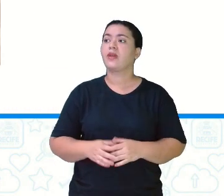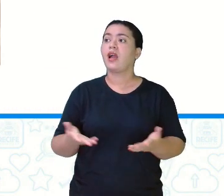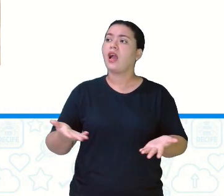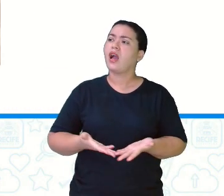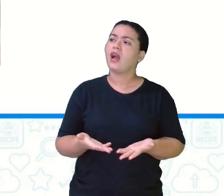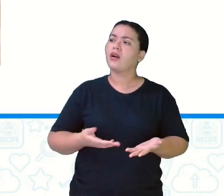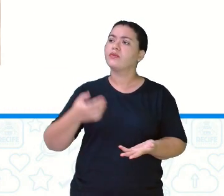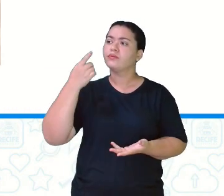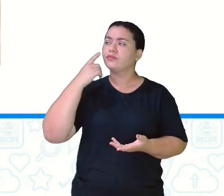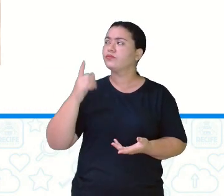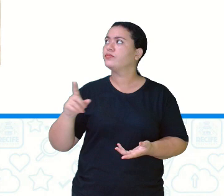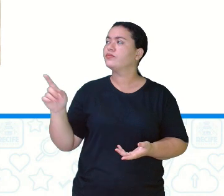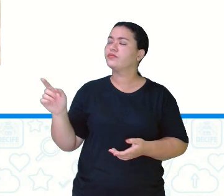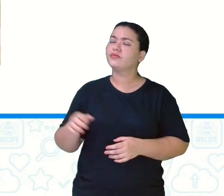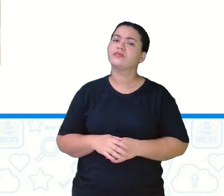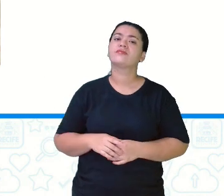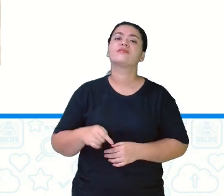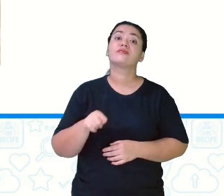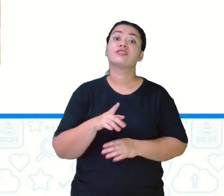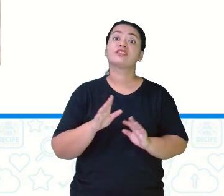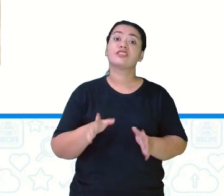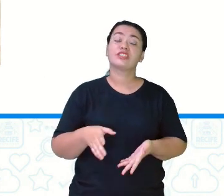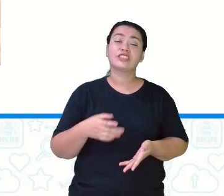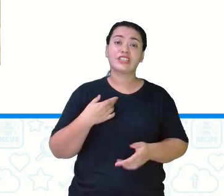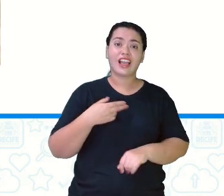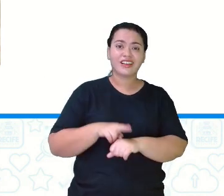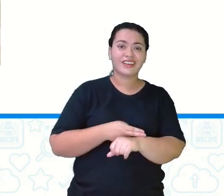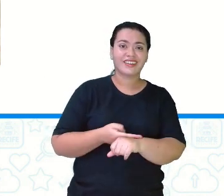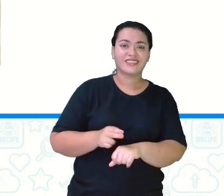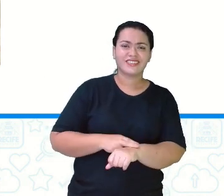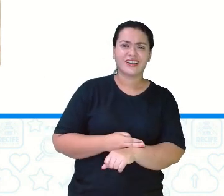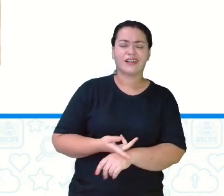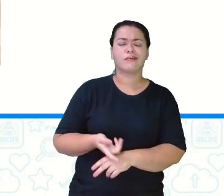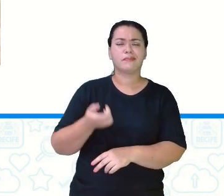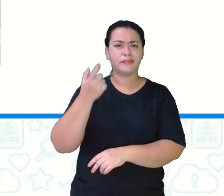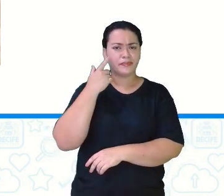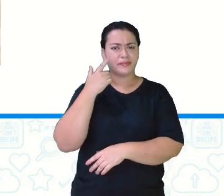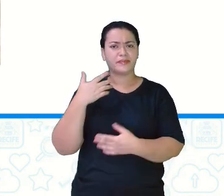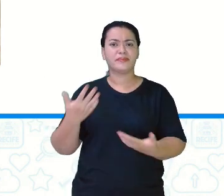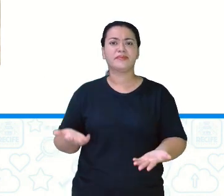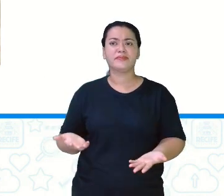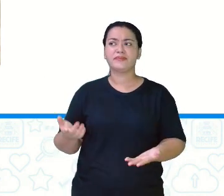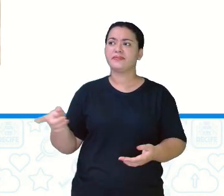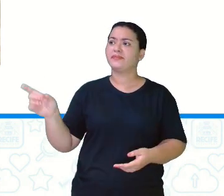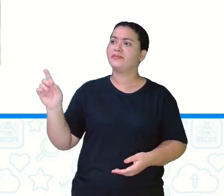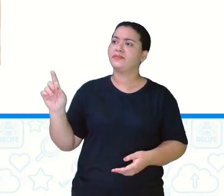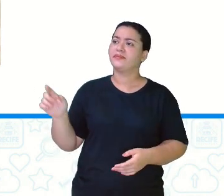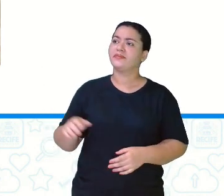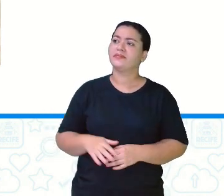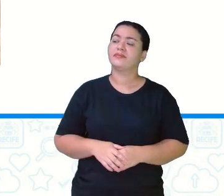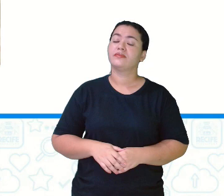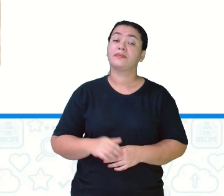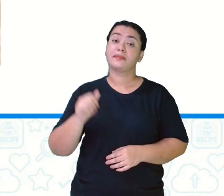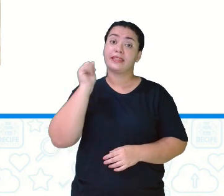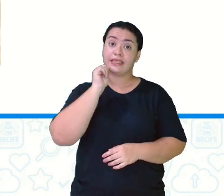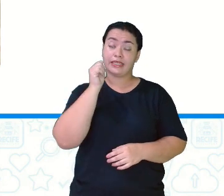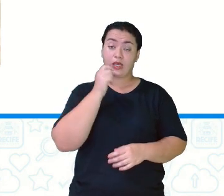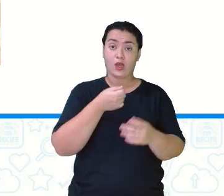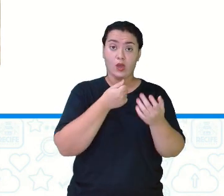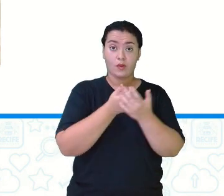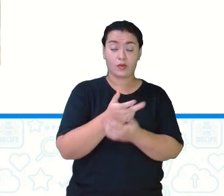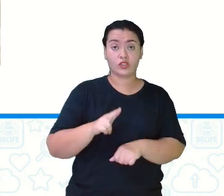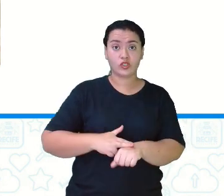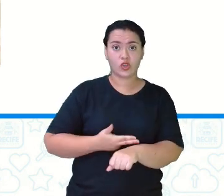Continuando, olha aqui, quem nunca pegou numa barra de chocolate, né? Olha só, nunca viu? Giovana comprou uma barra